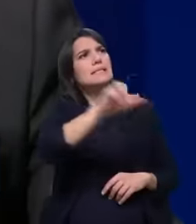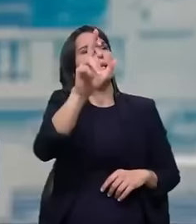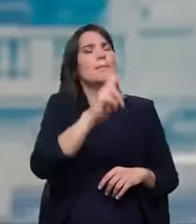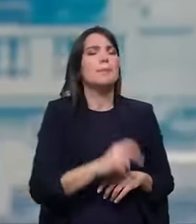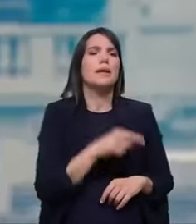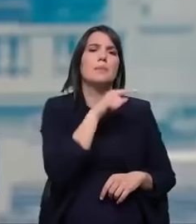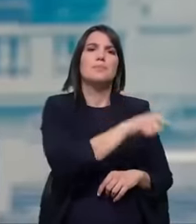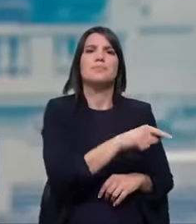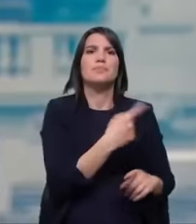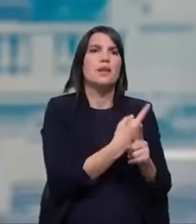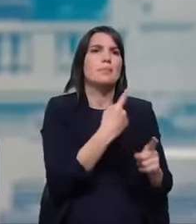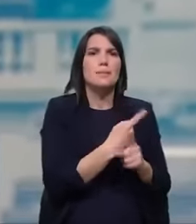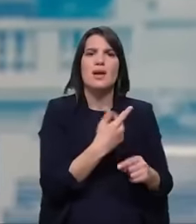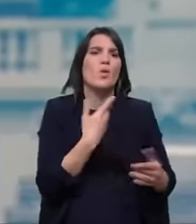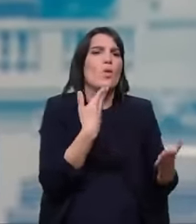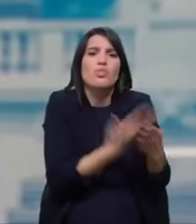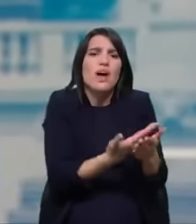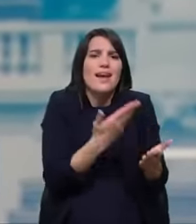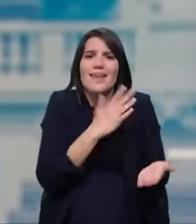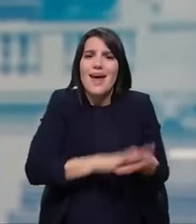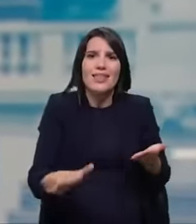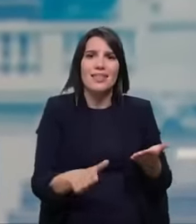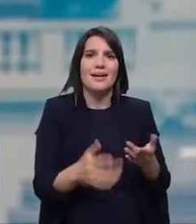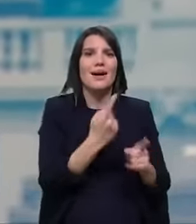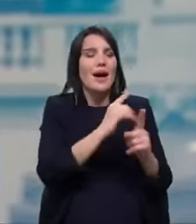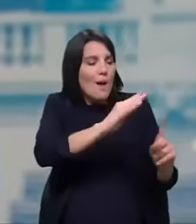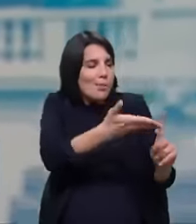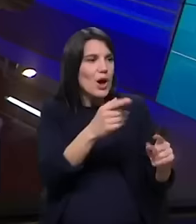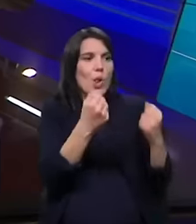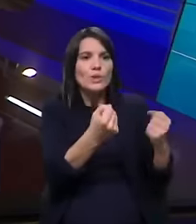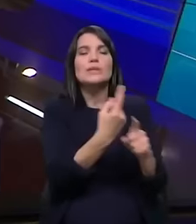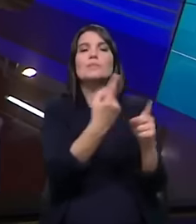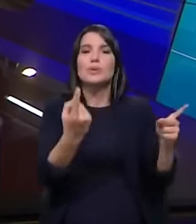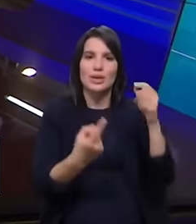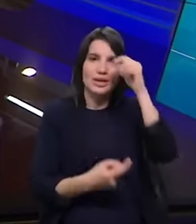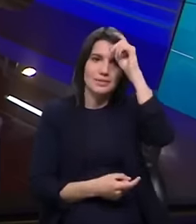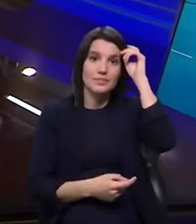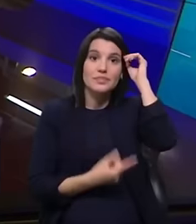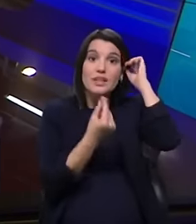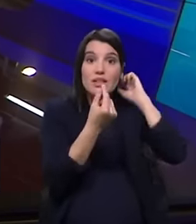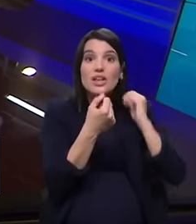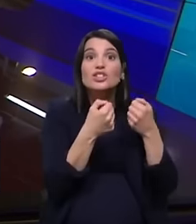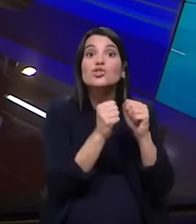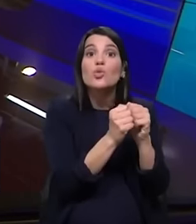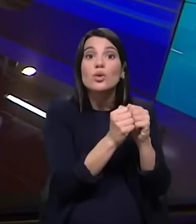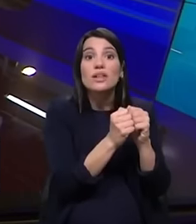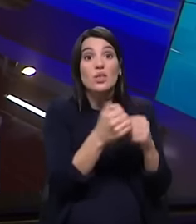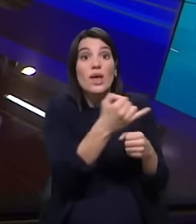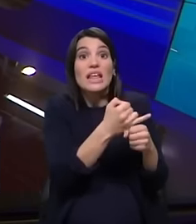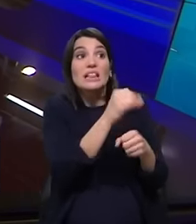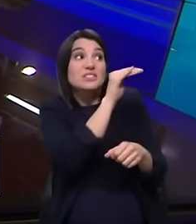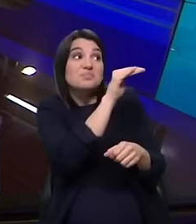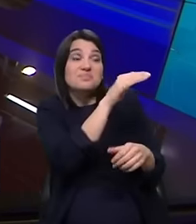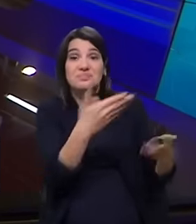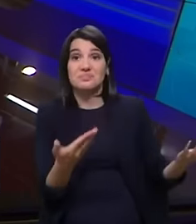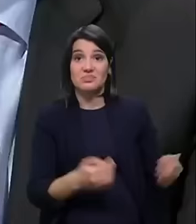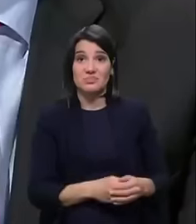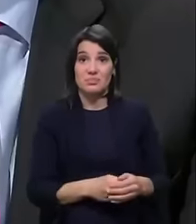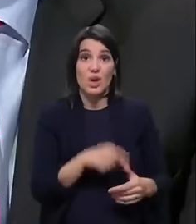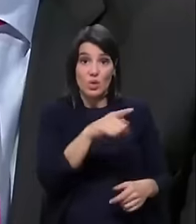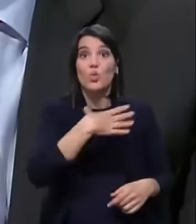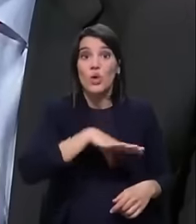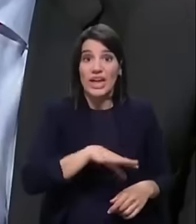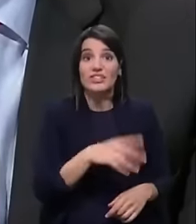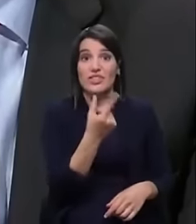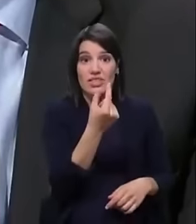consegue condenar. E sabe porquê que não consegue condenar? Eu vou-lhe dizer. Porque o dinheiro está escondido em offshores. Exato. O doutor Ventura quer arrestar